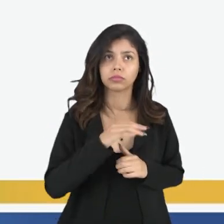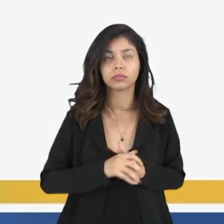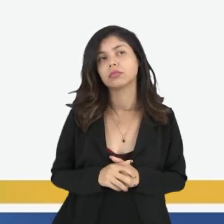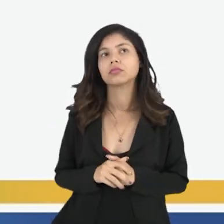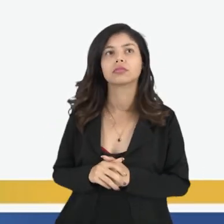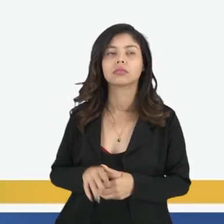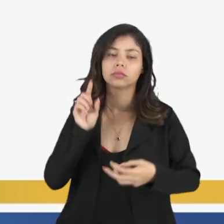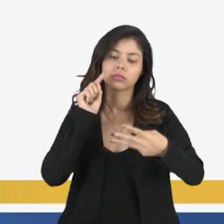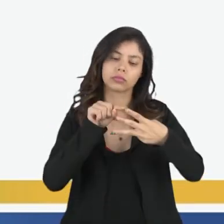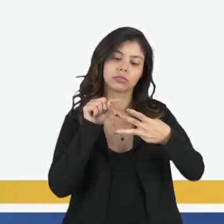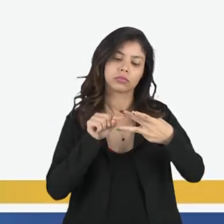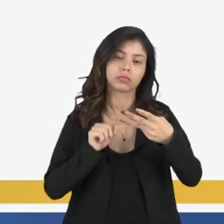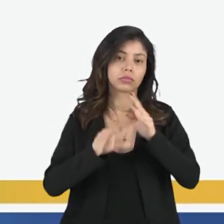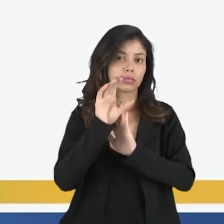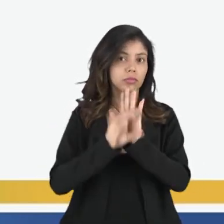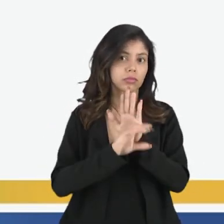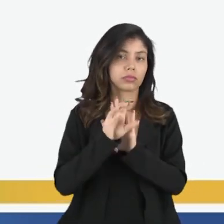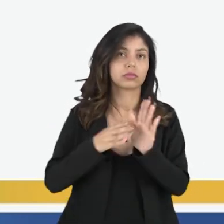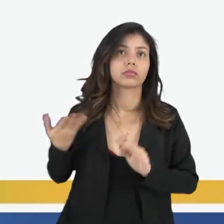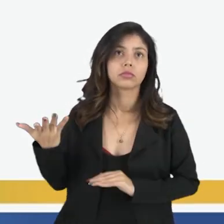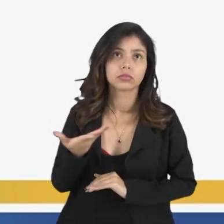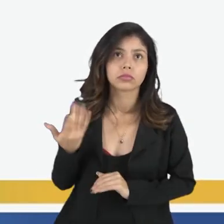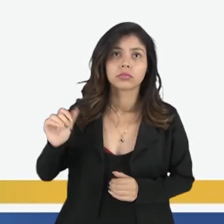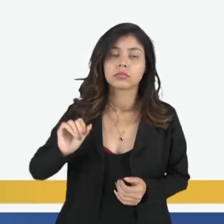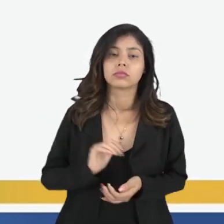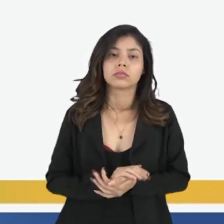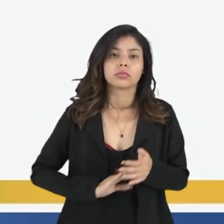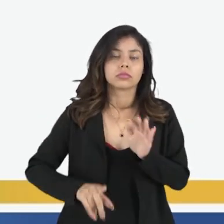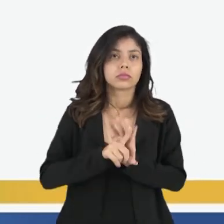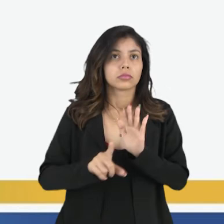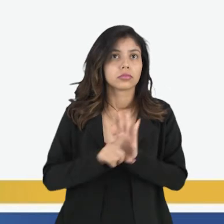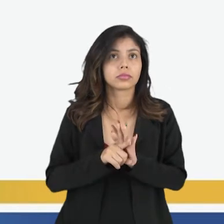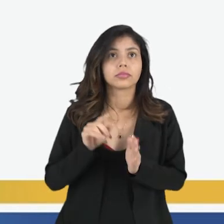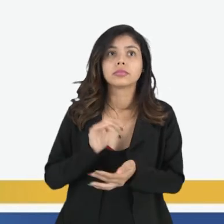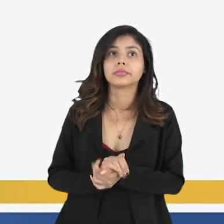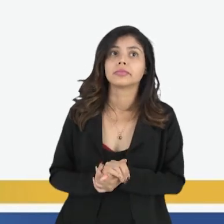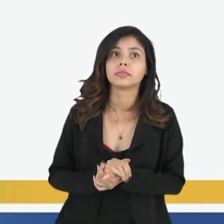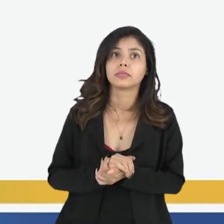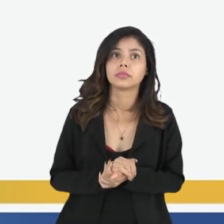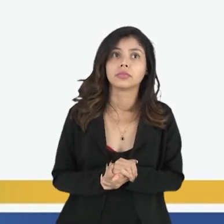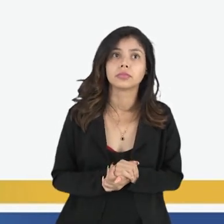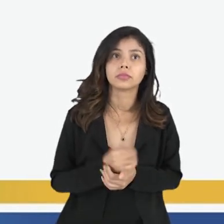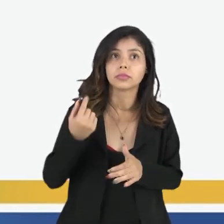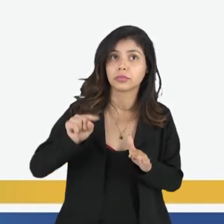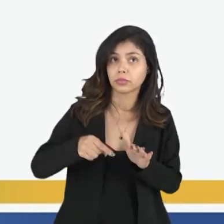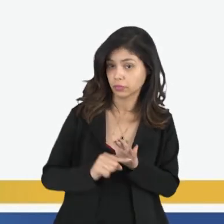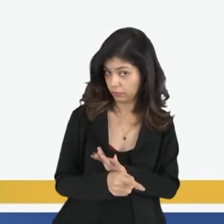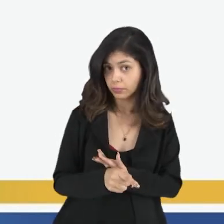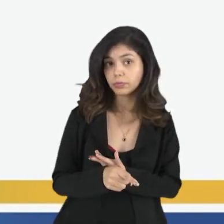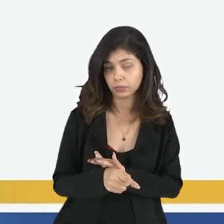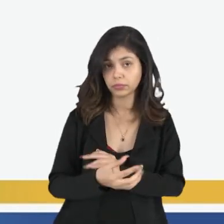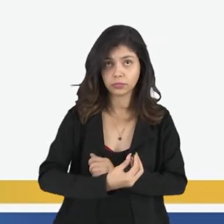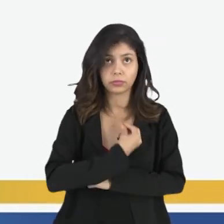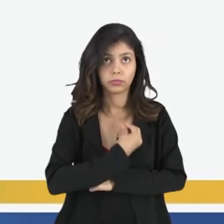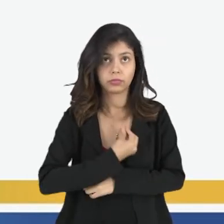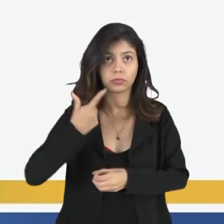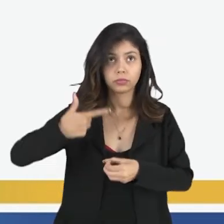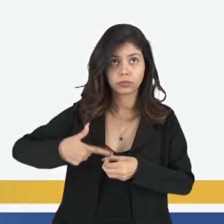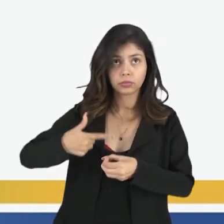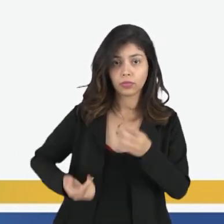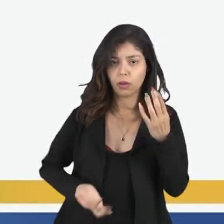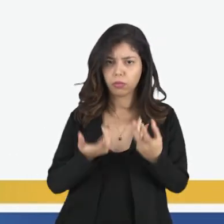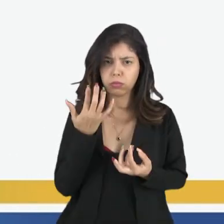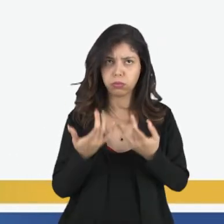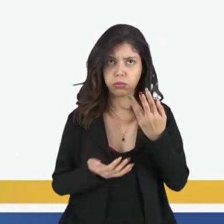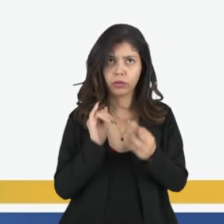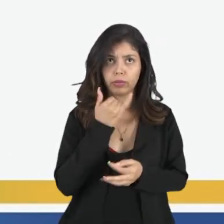E aí nós temos três conceitos básicos dentro da lei da termodinâmica, que é a lei interna, que está presente no combustível, o